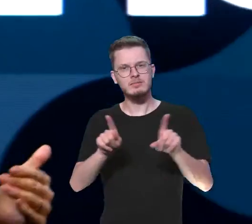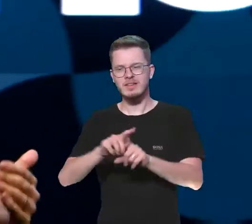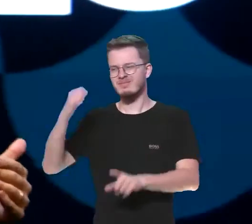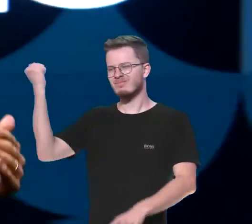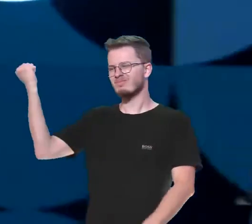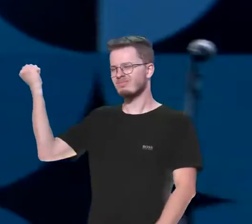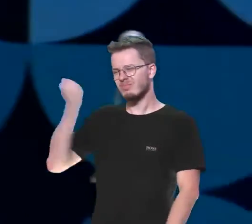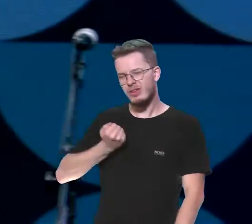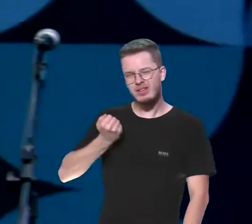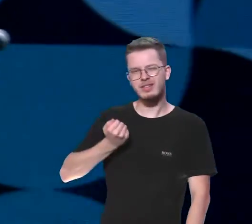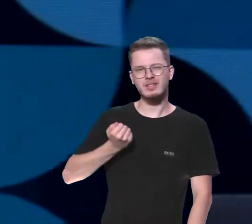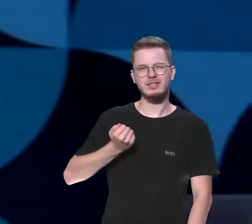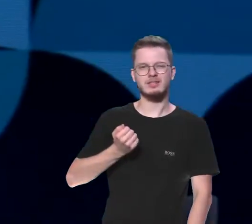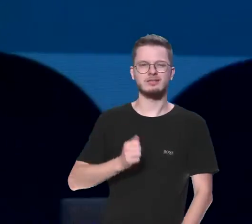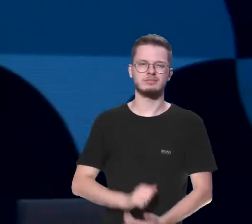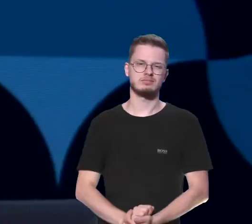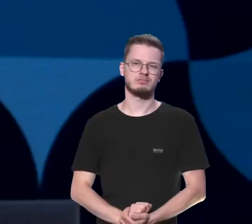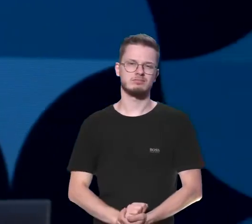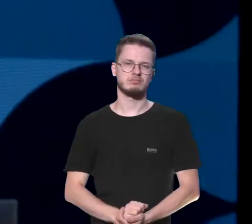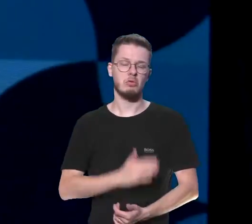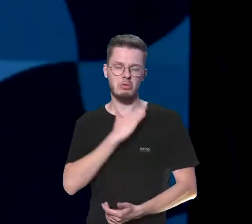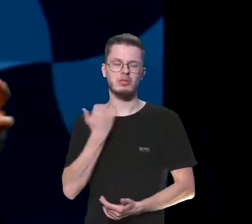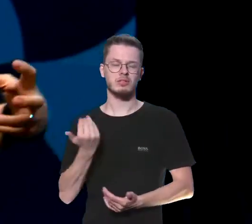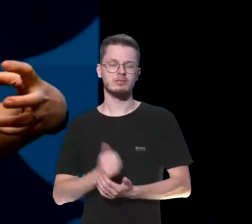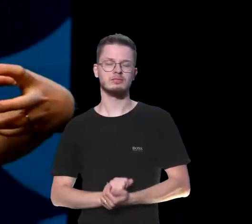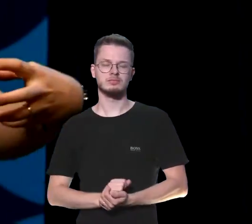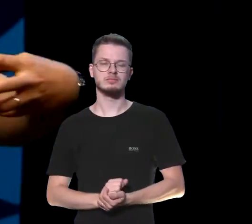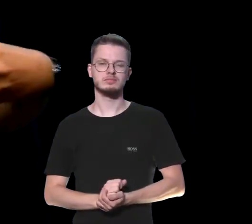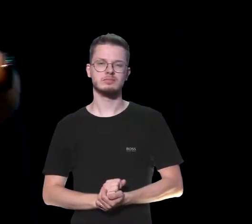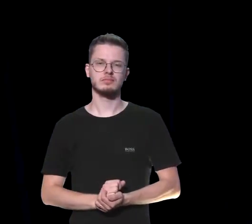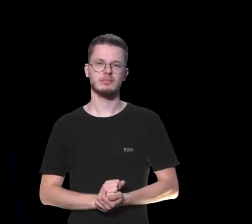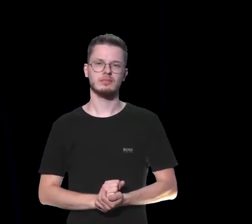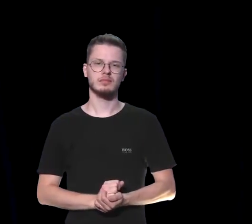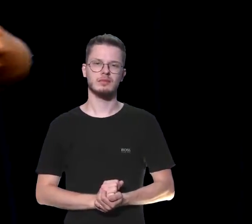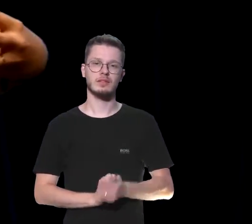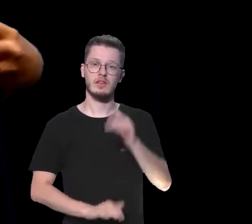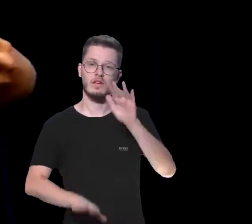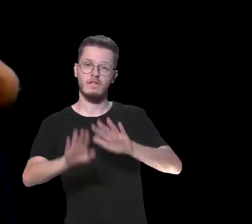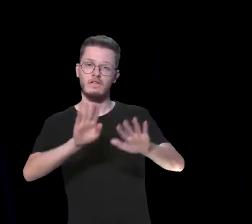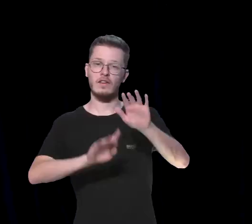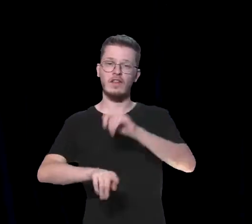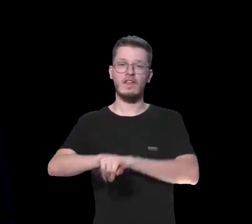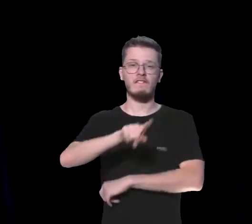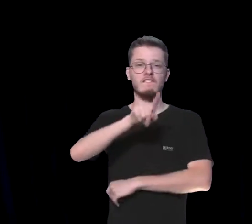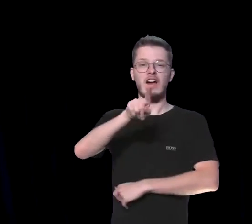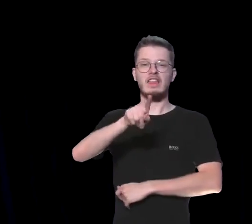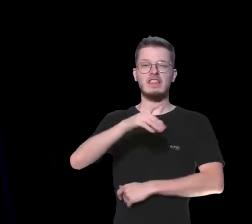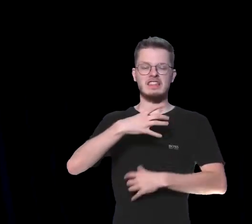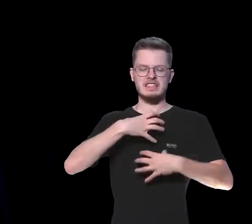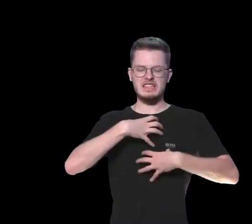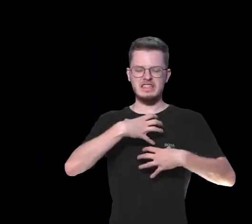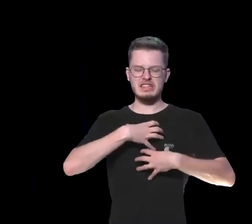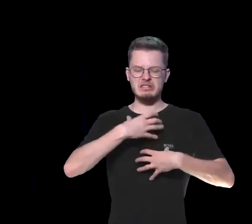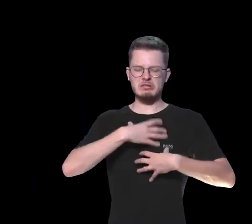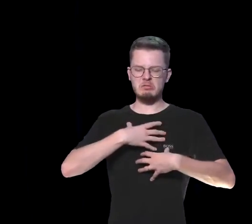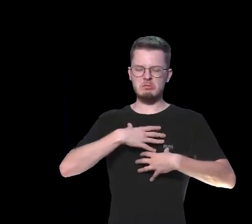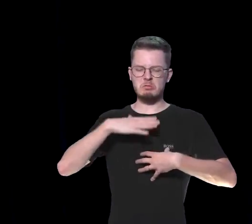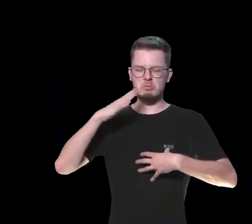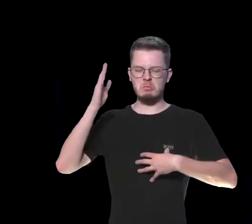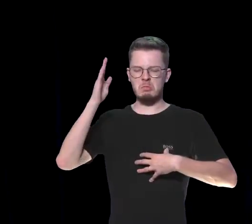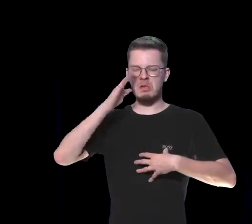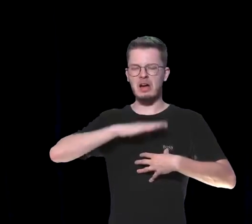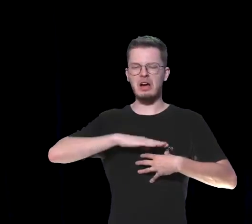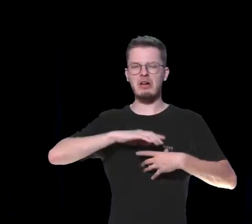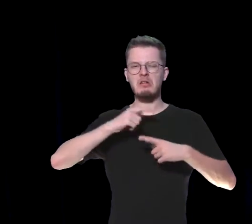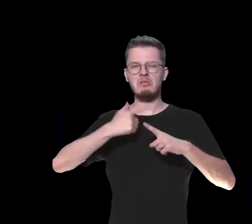Talvez você tenha se sentido ferido, porque a espada da mágoa, a espada do rancor, a espada